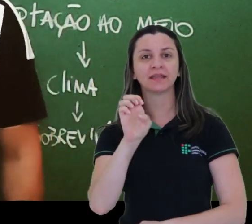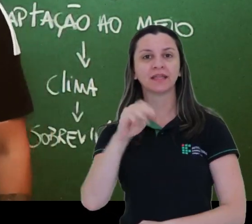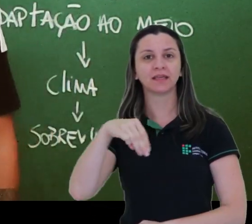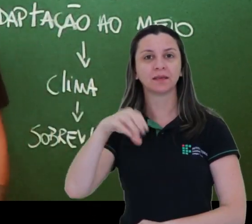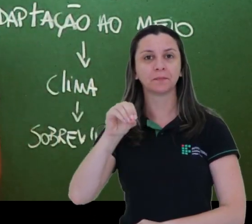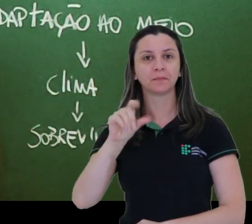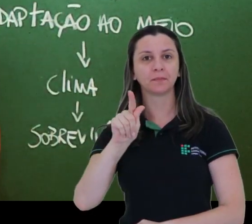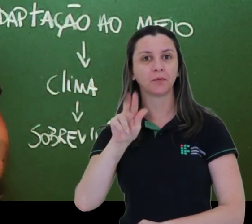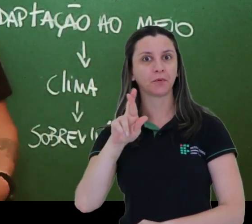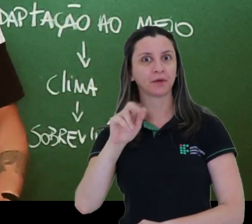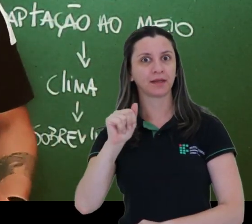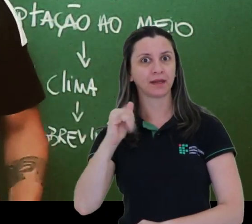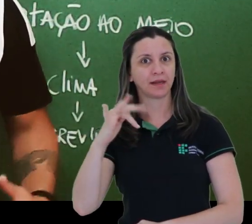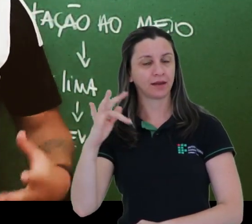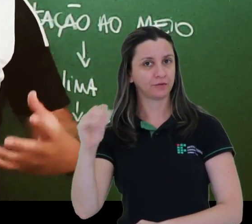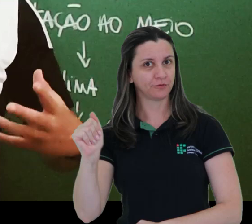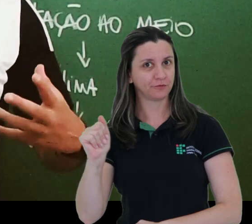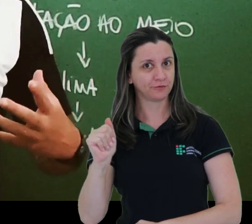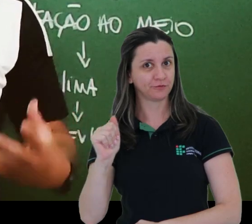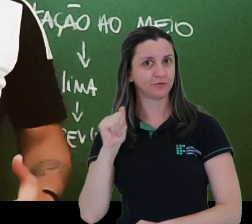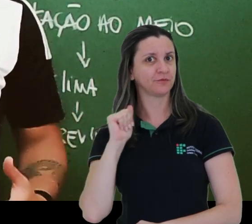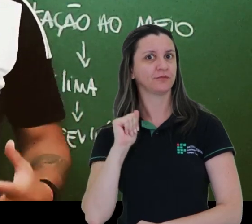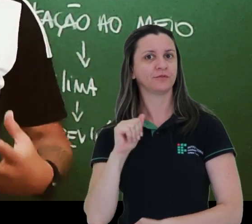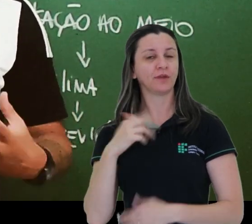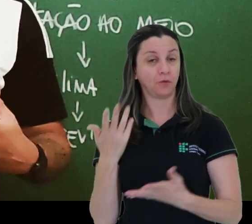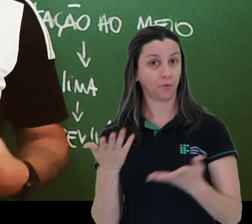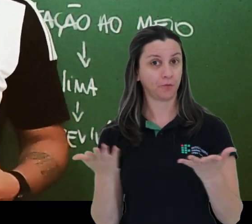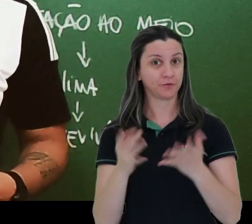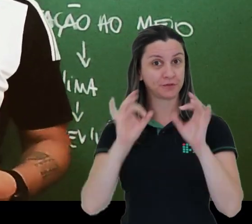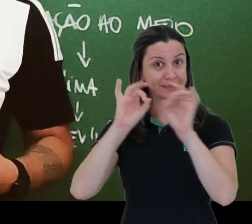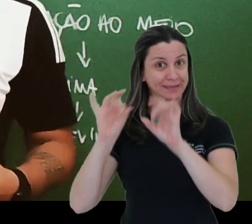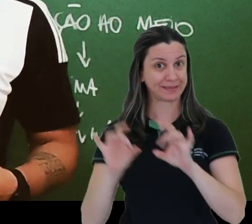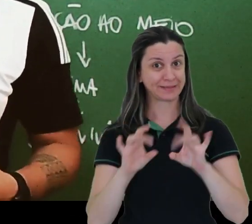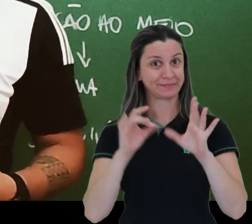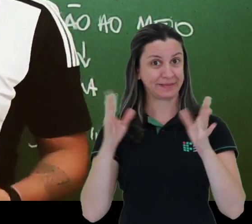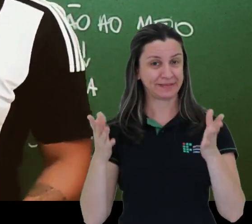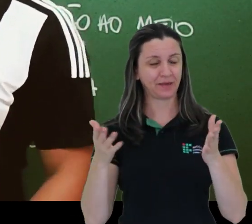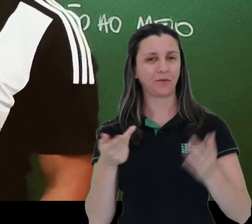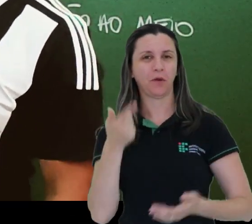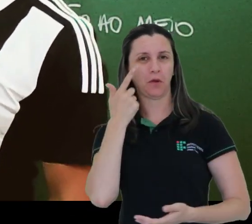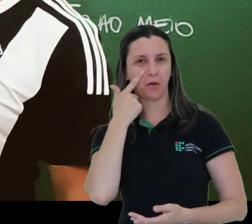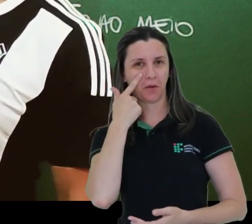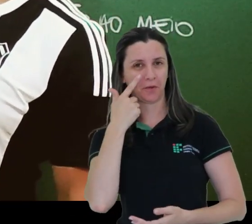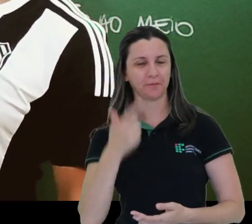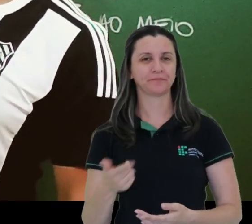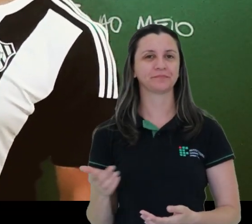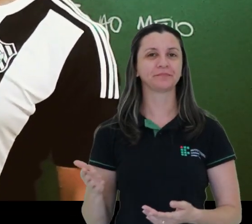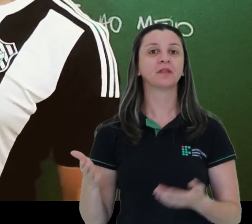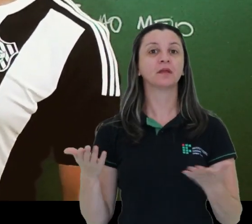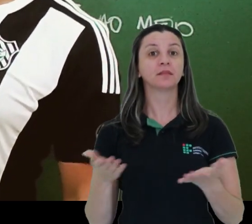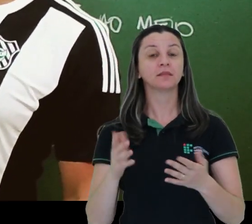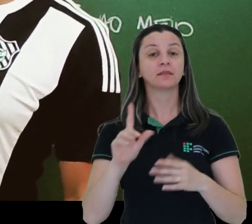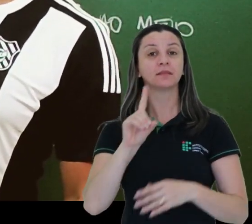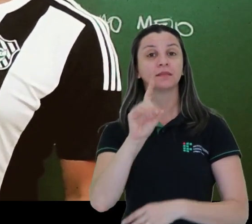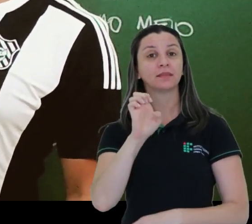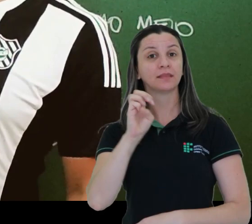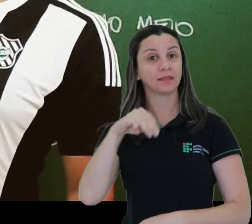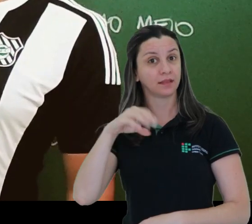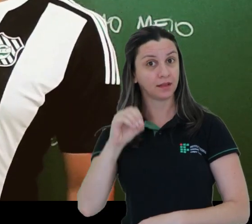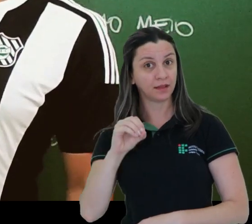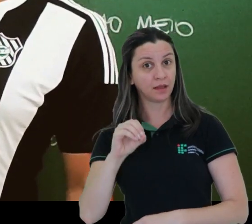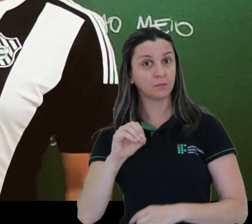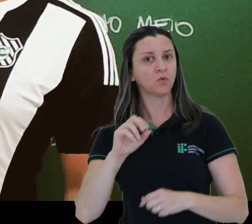de demografia, uma aula super especial. Vem comigo, hein? Bora lá.